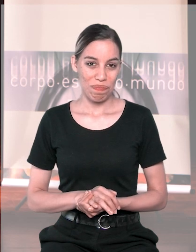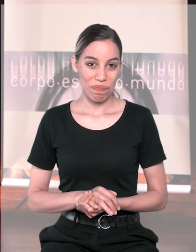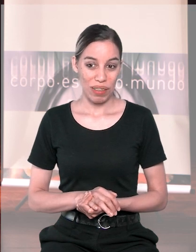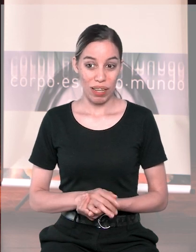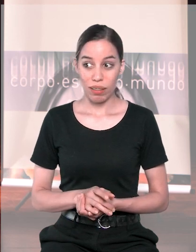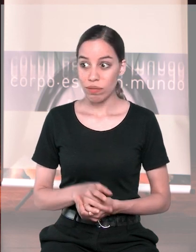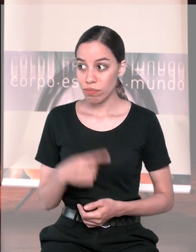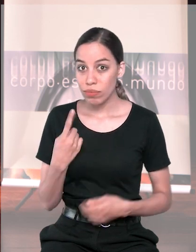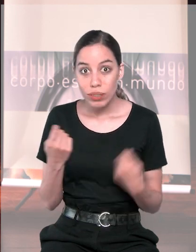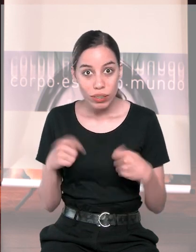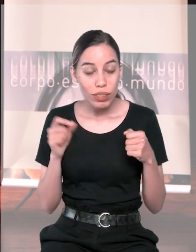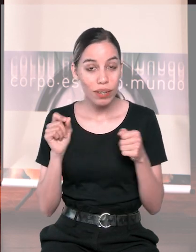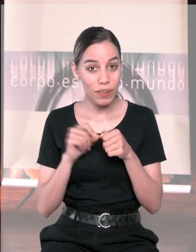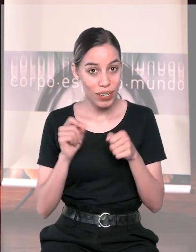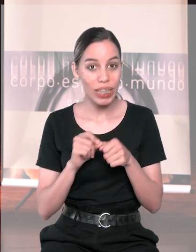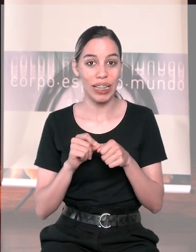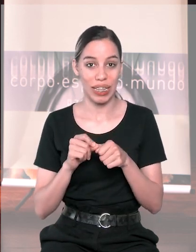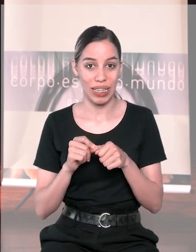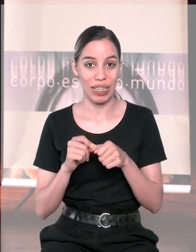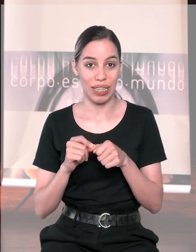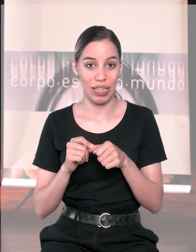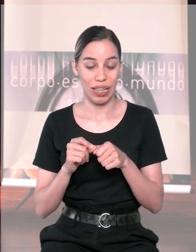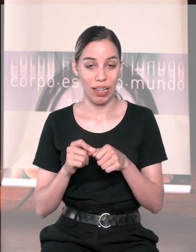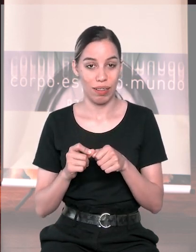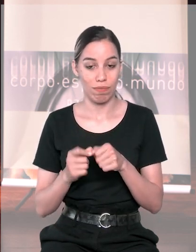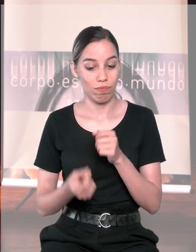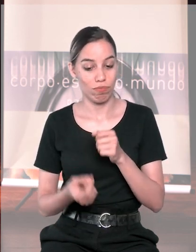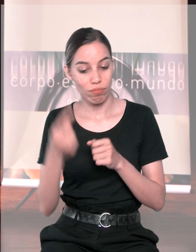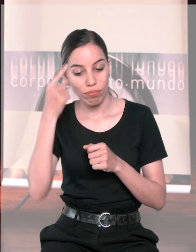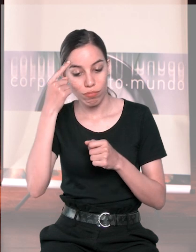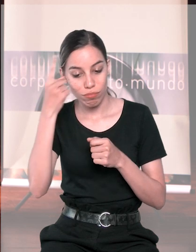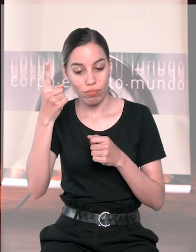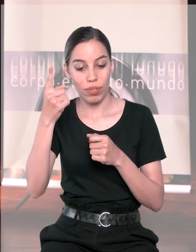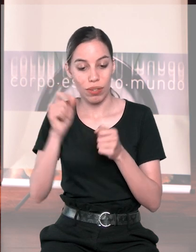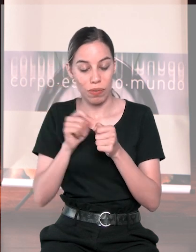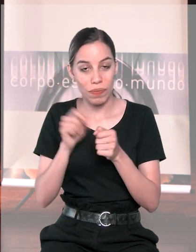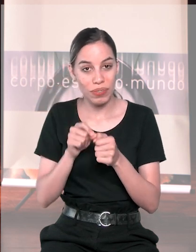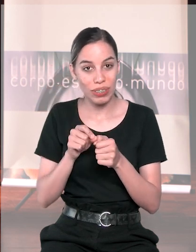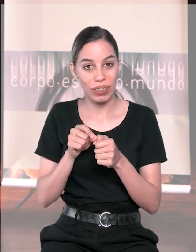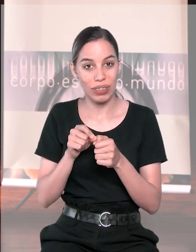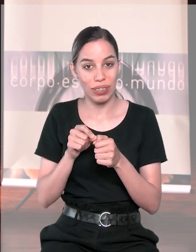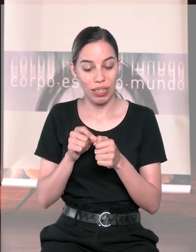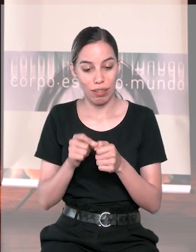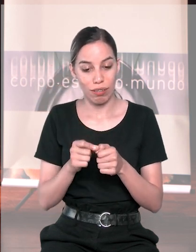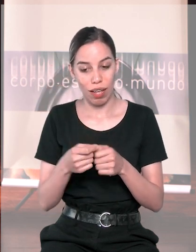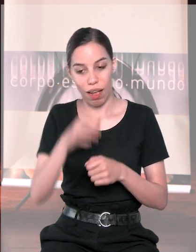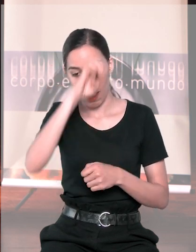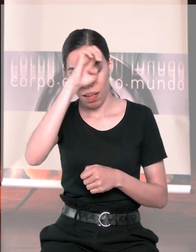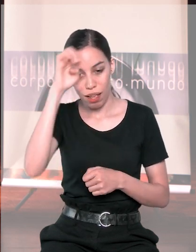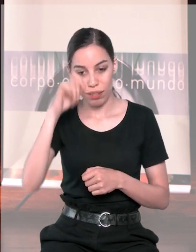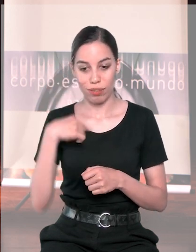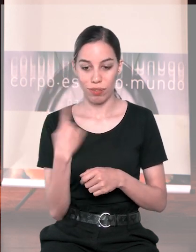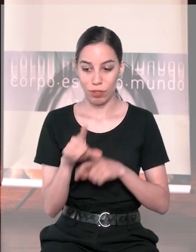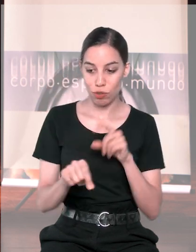Que a gente tem que fazer as coisas. Né? É essa dimensão do fazer, é só nesse nível ético das nossas